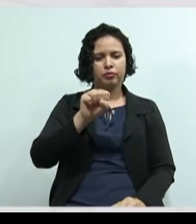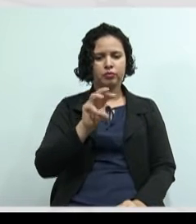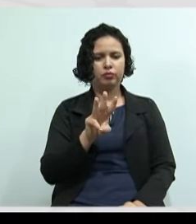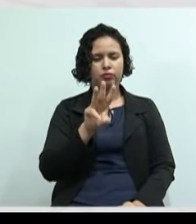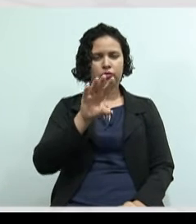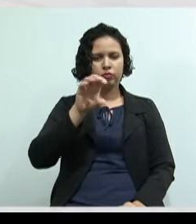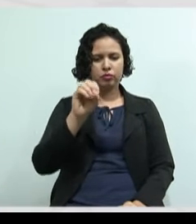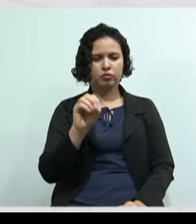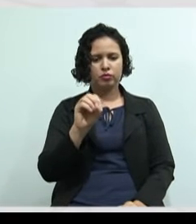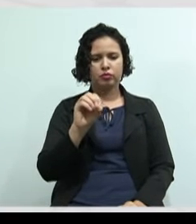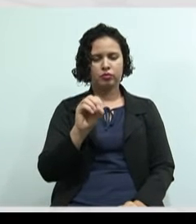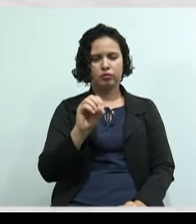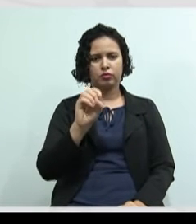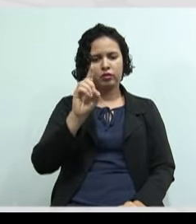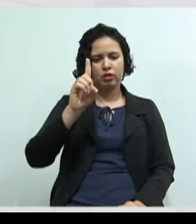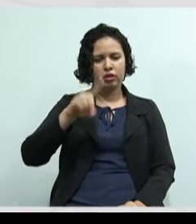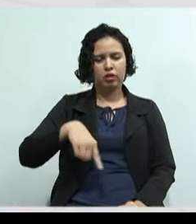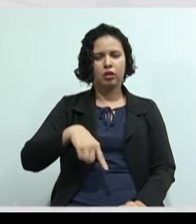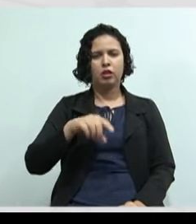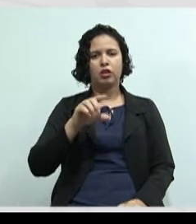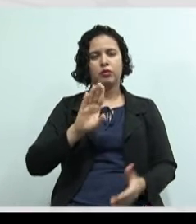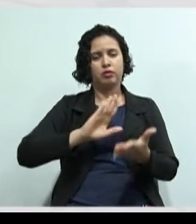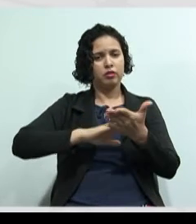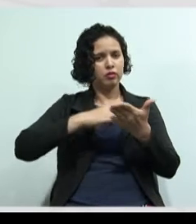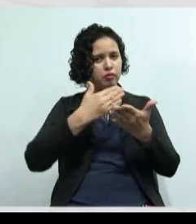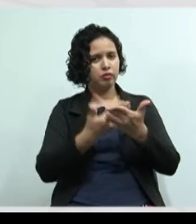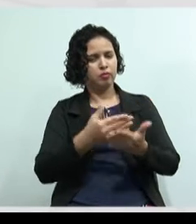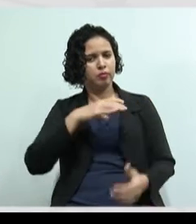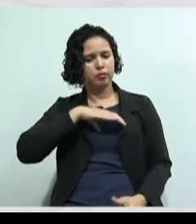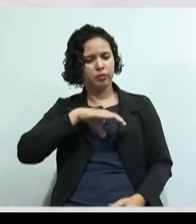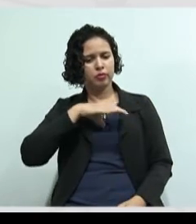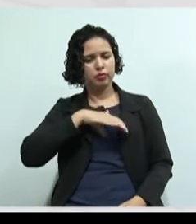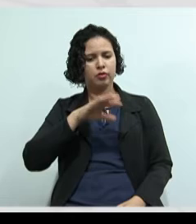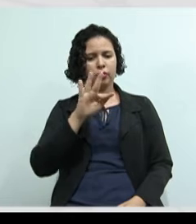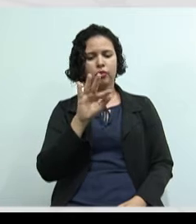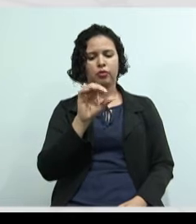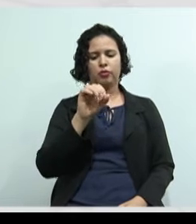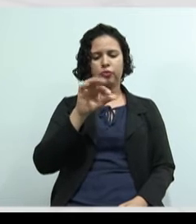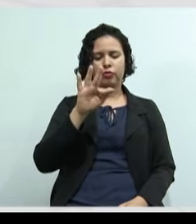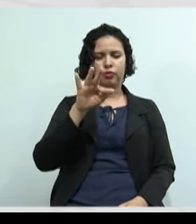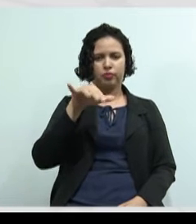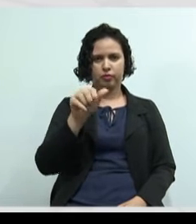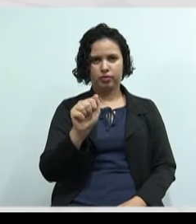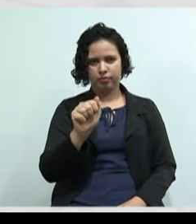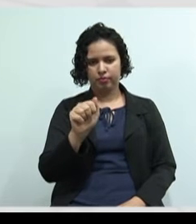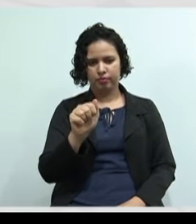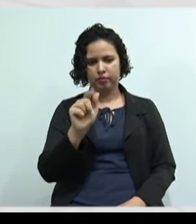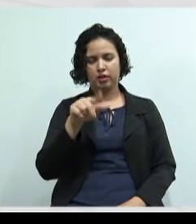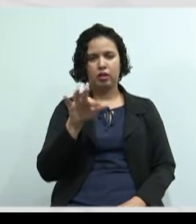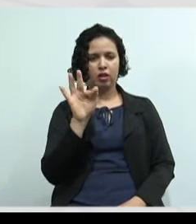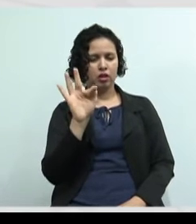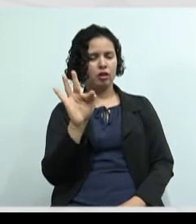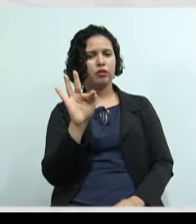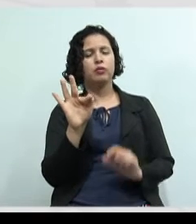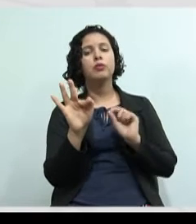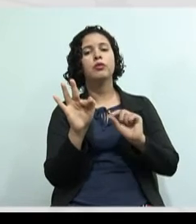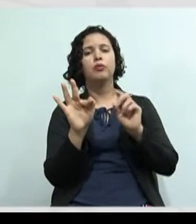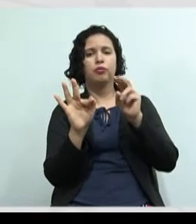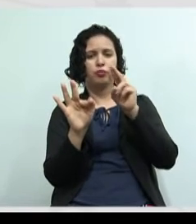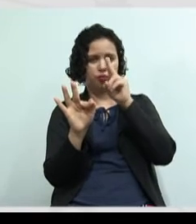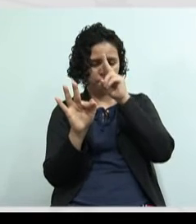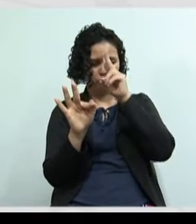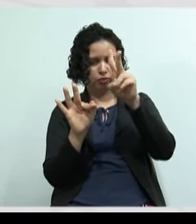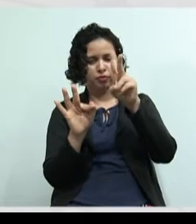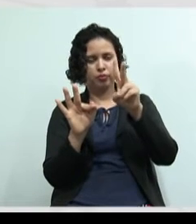SWOT, ou mais conhecida, quando é traduzida para o português, como análise fofa, né? Ó, o F, primeiro F que é de